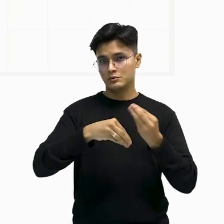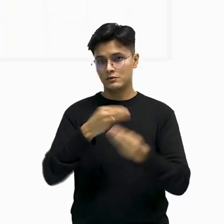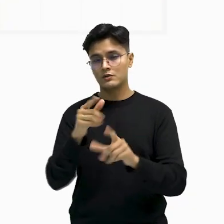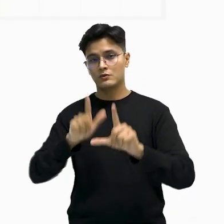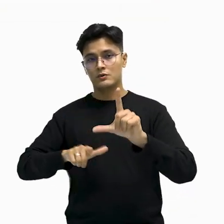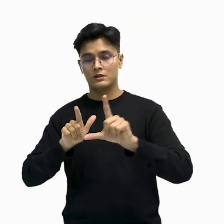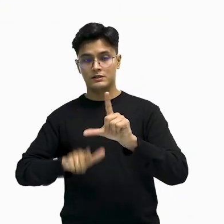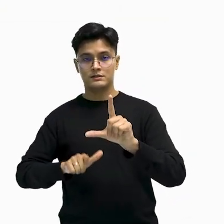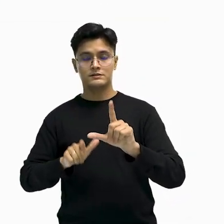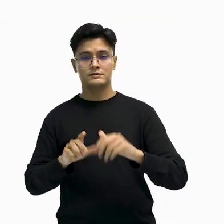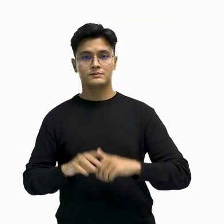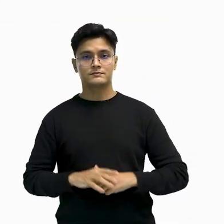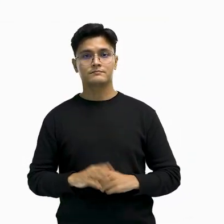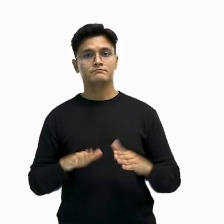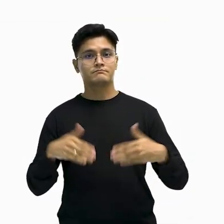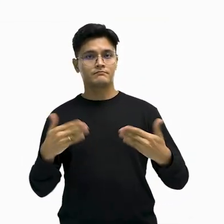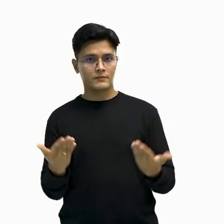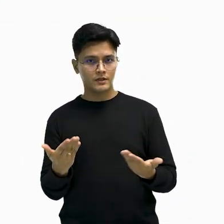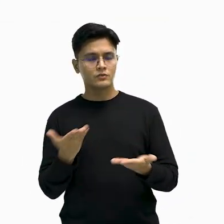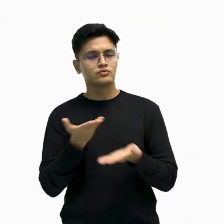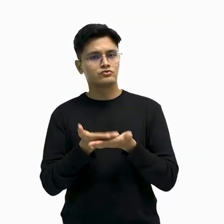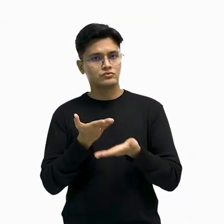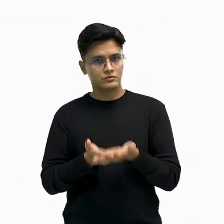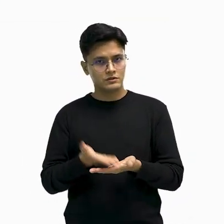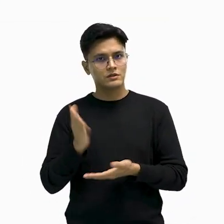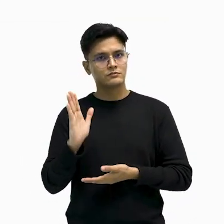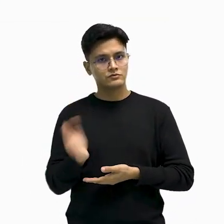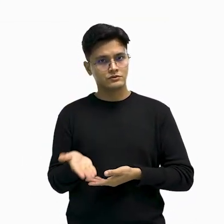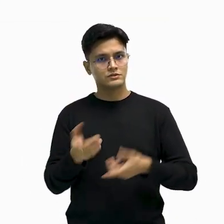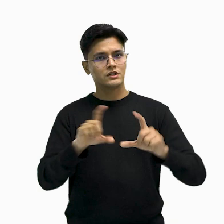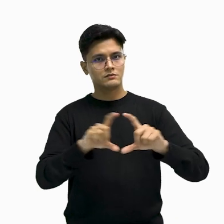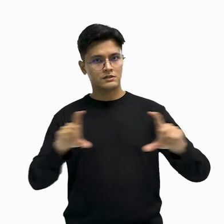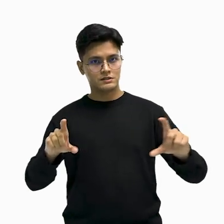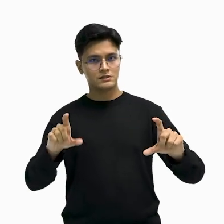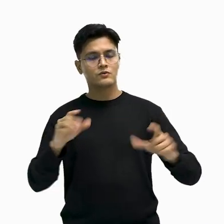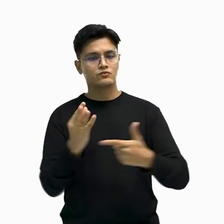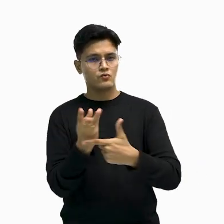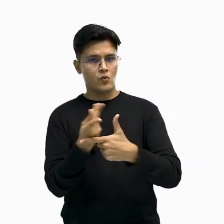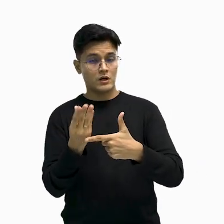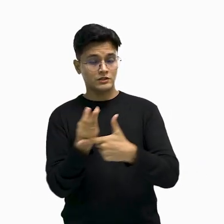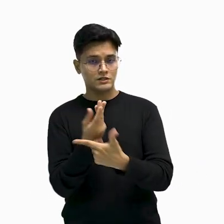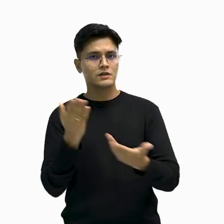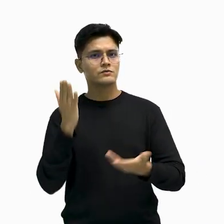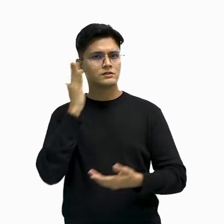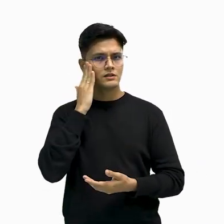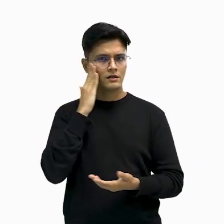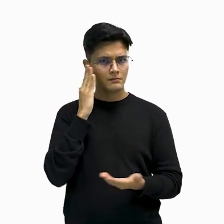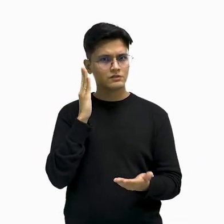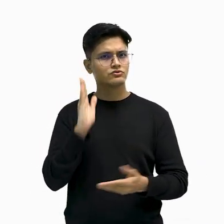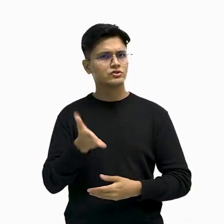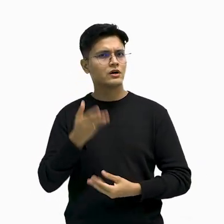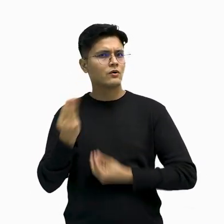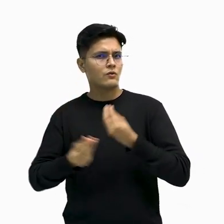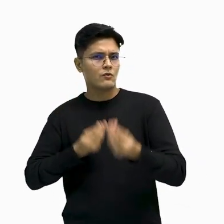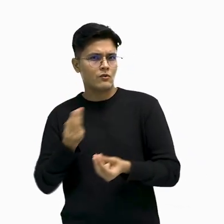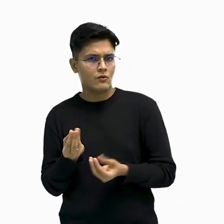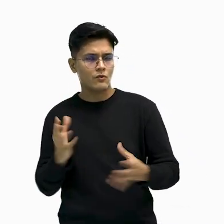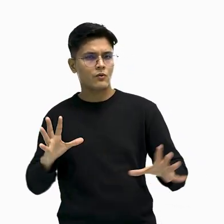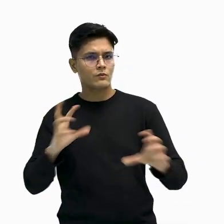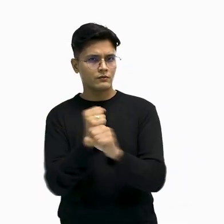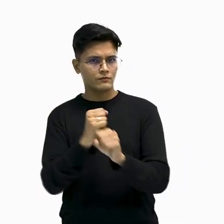Então, nós também já estudamos as operações algébricas e já sabemos como é que faz o somatório, né,